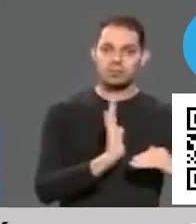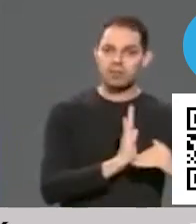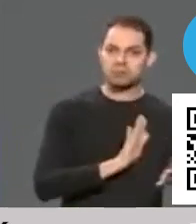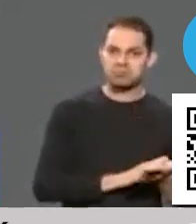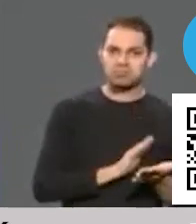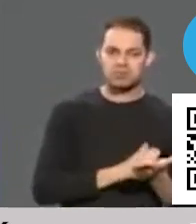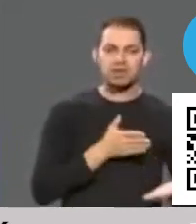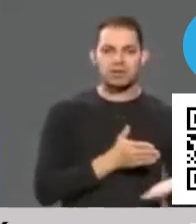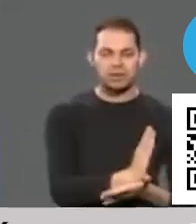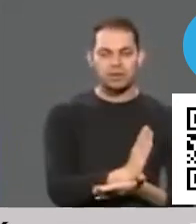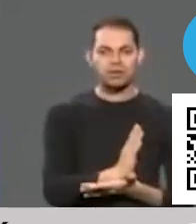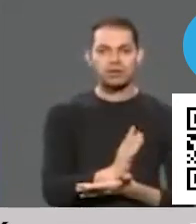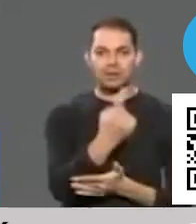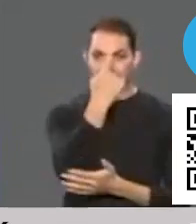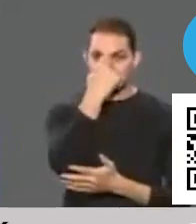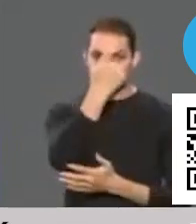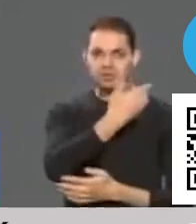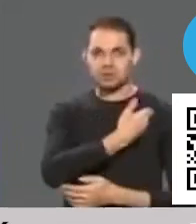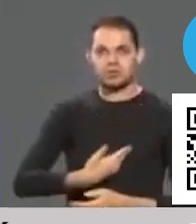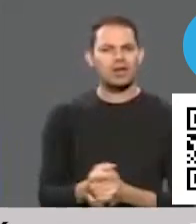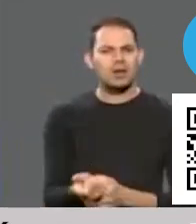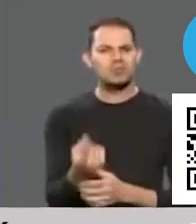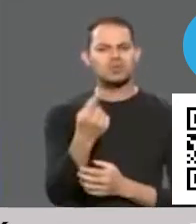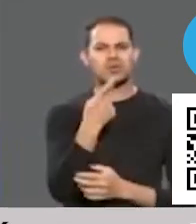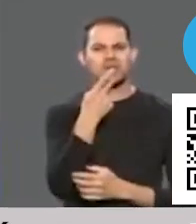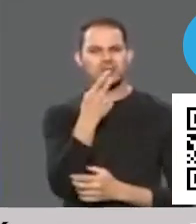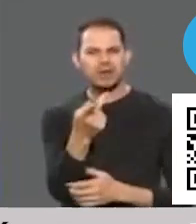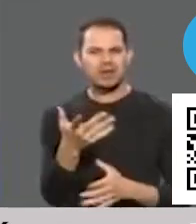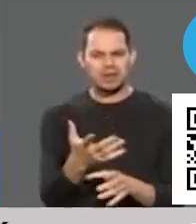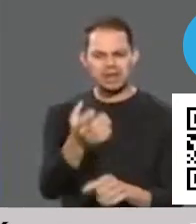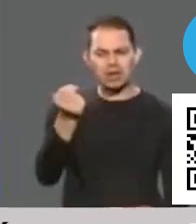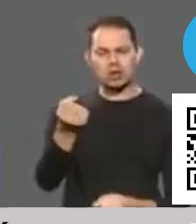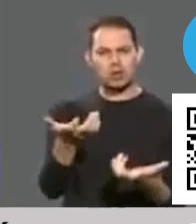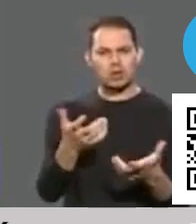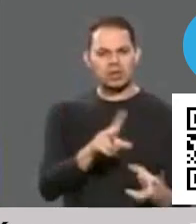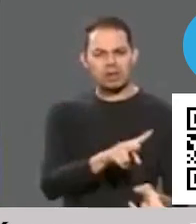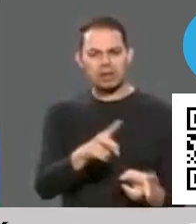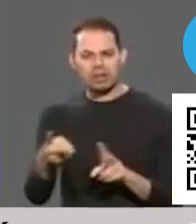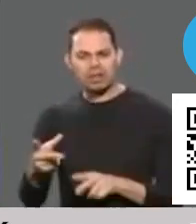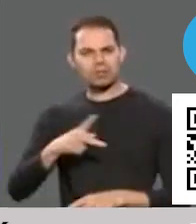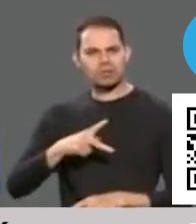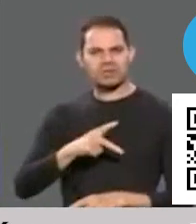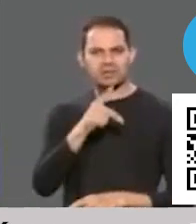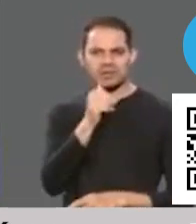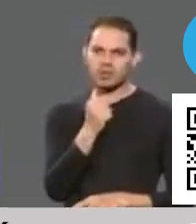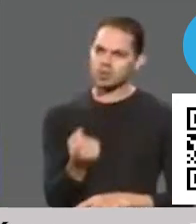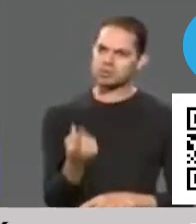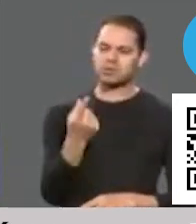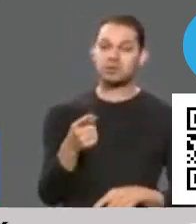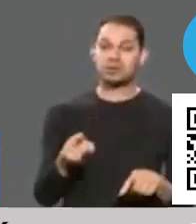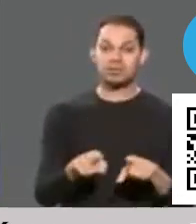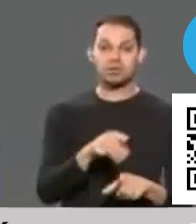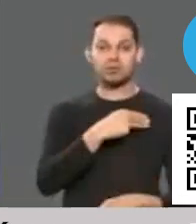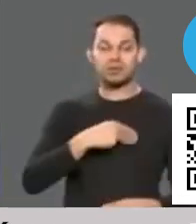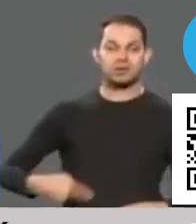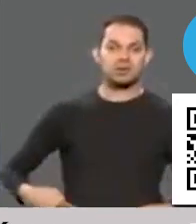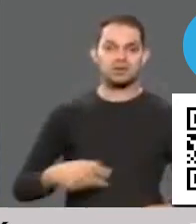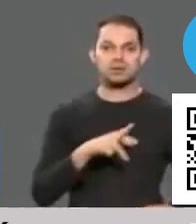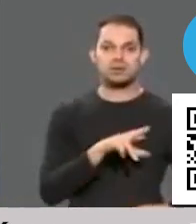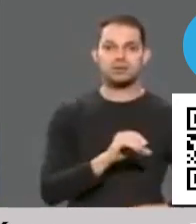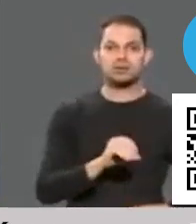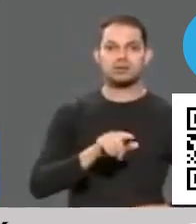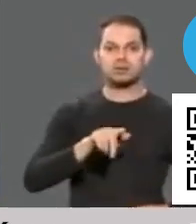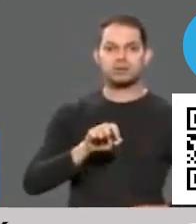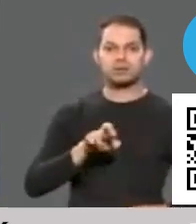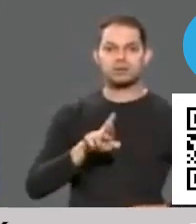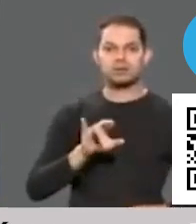e a iniciativa do governo federal que é cuidar da população. Inclusive o ministro Rogério Marinho